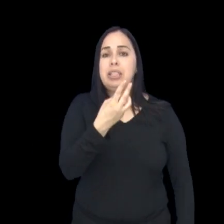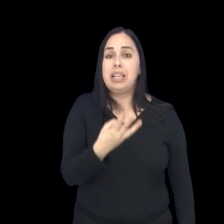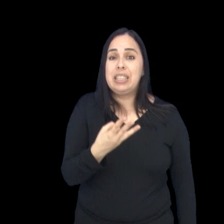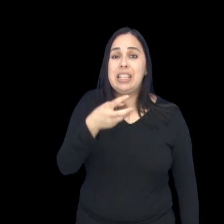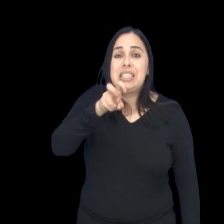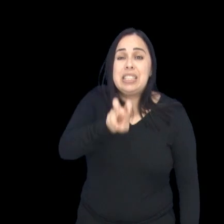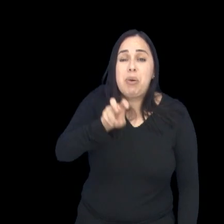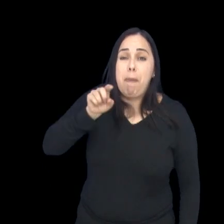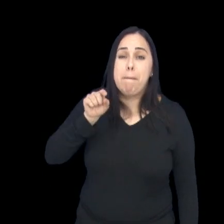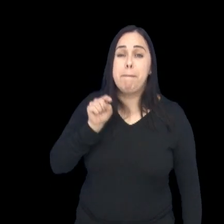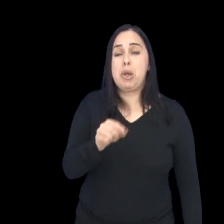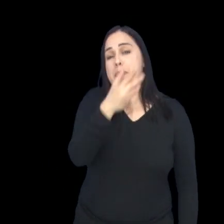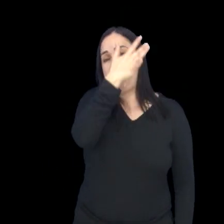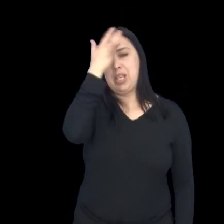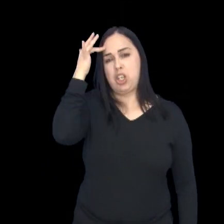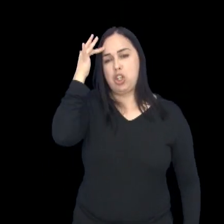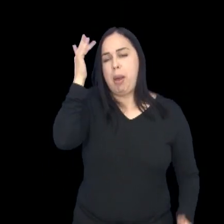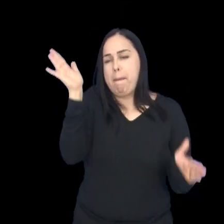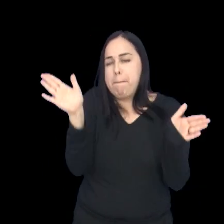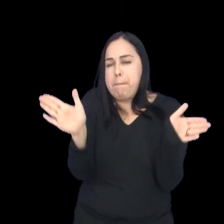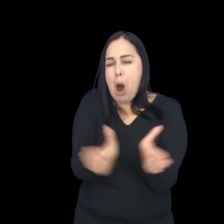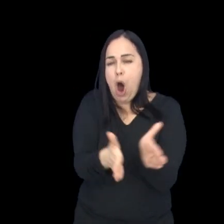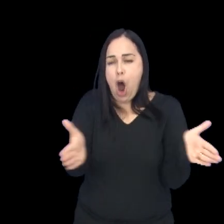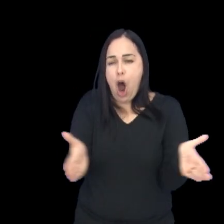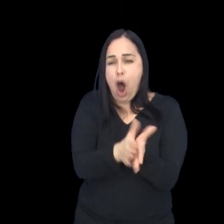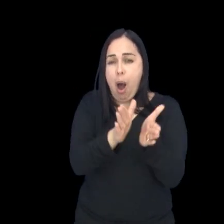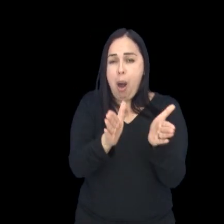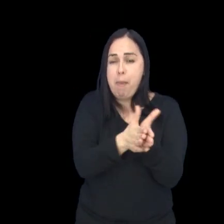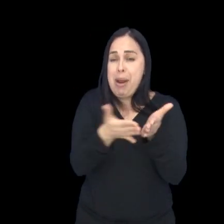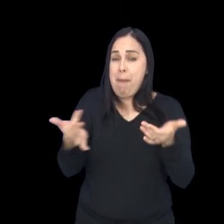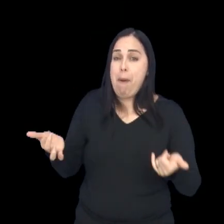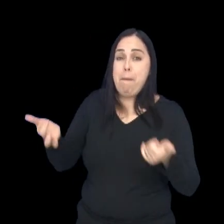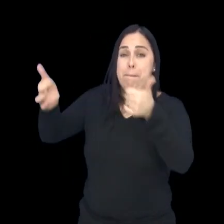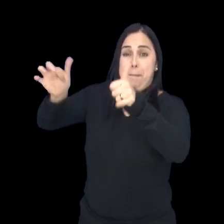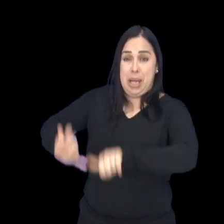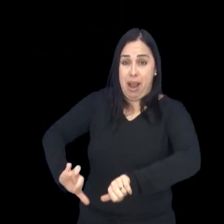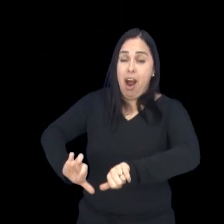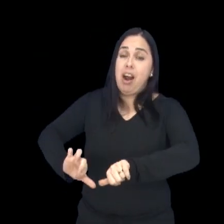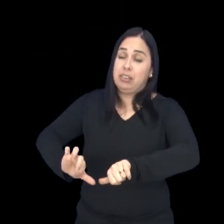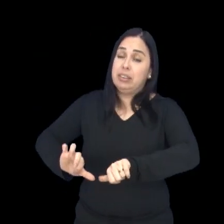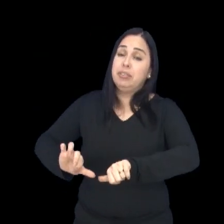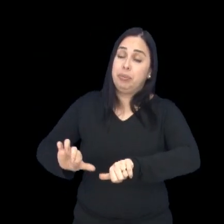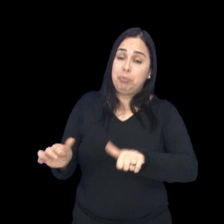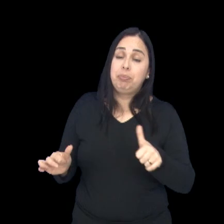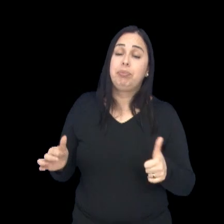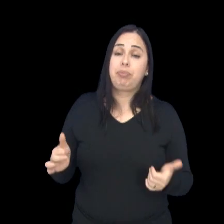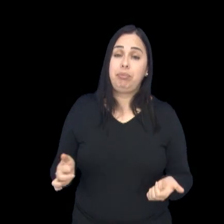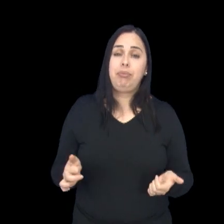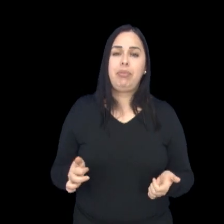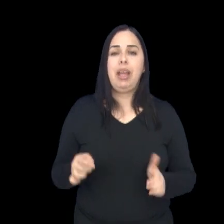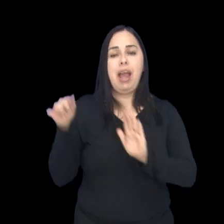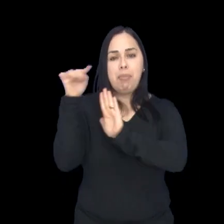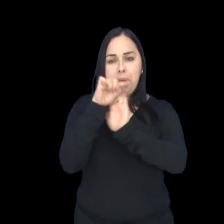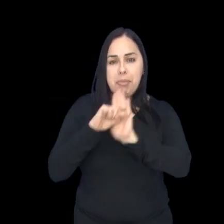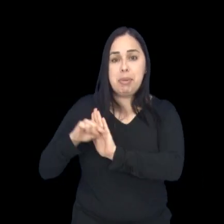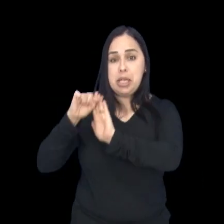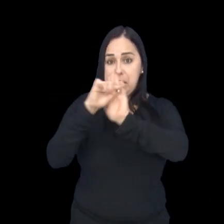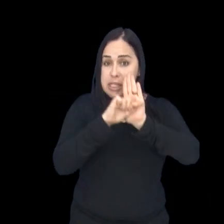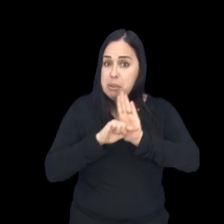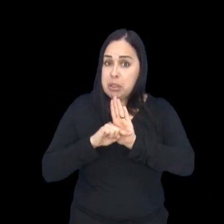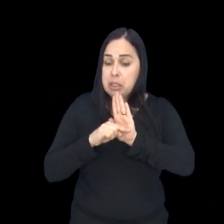na pobreza ou extrema pobreza em São José dos Campos. Esses são os dados que foram